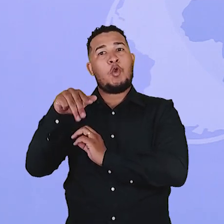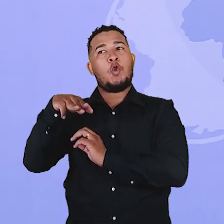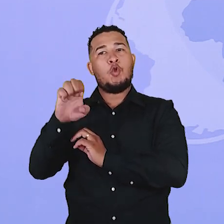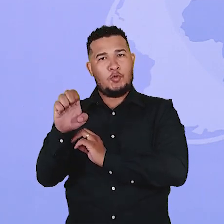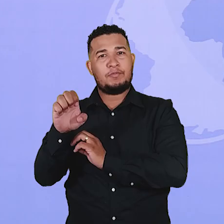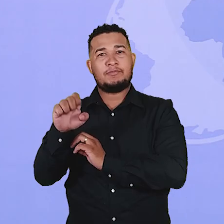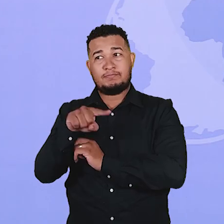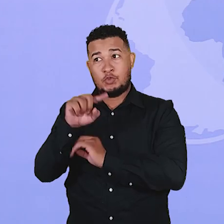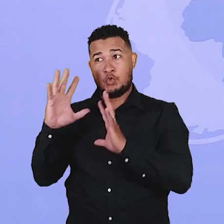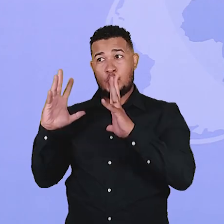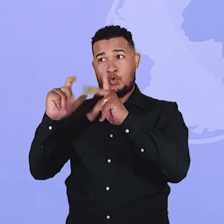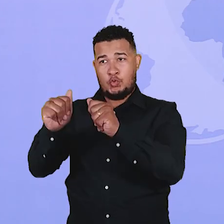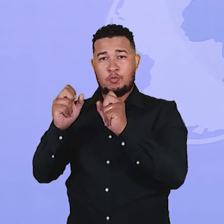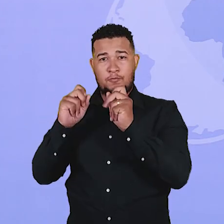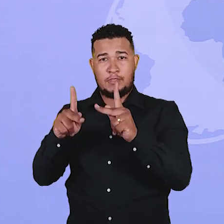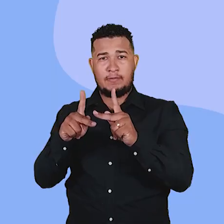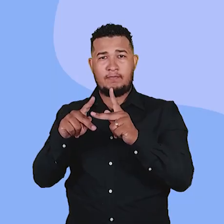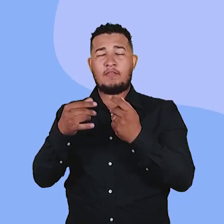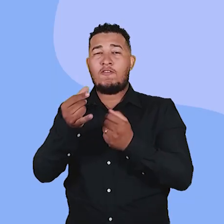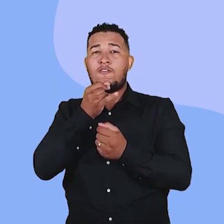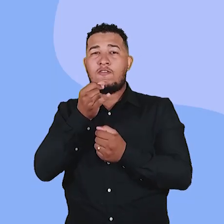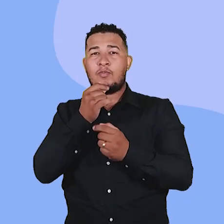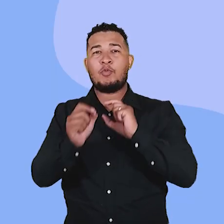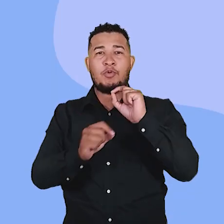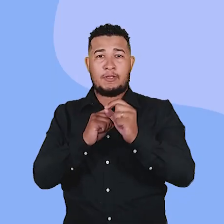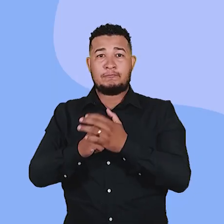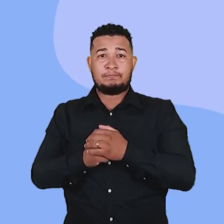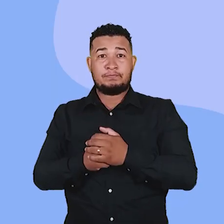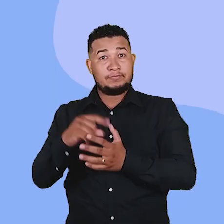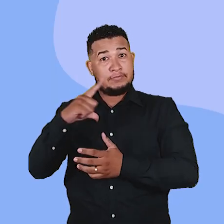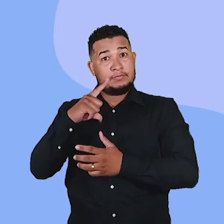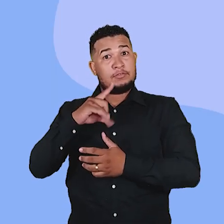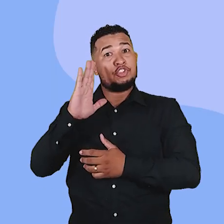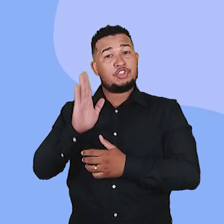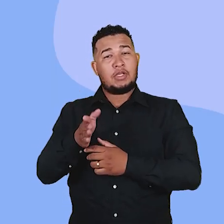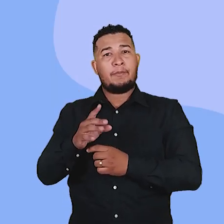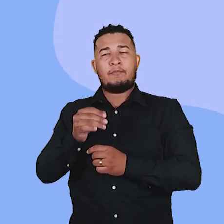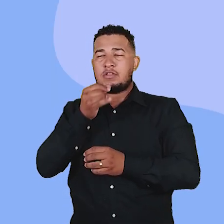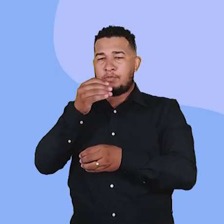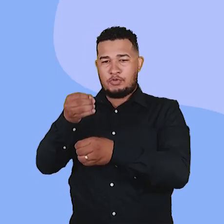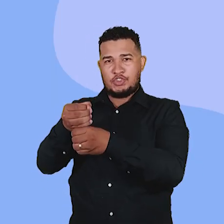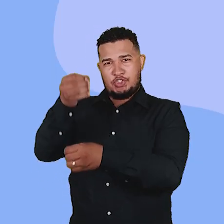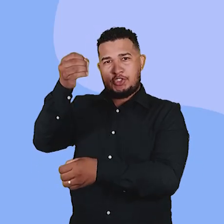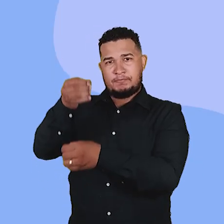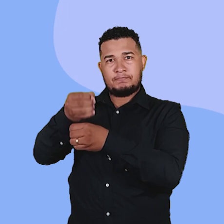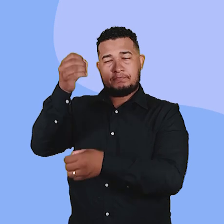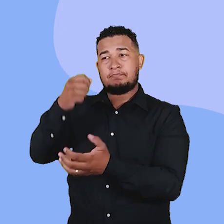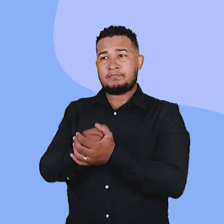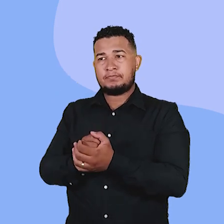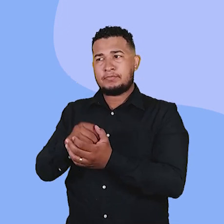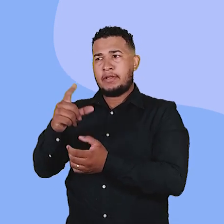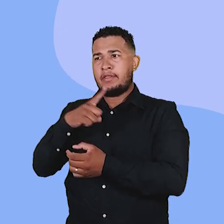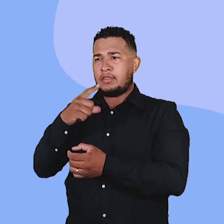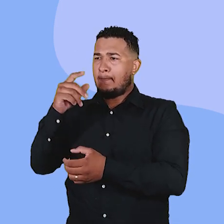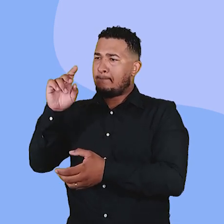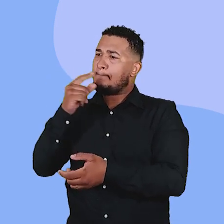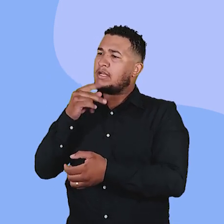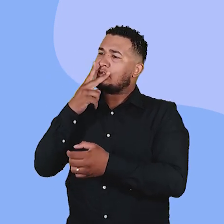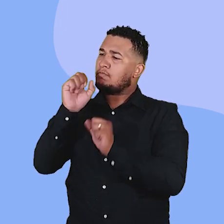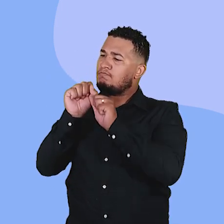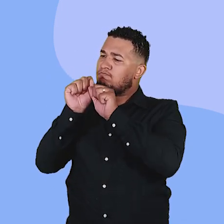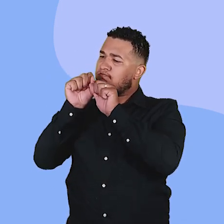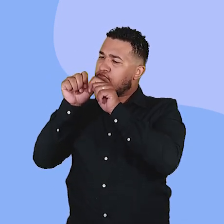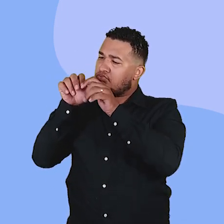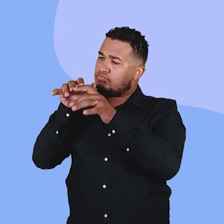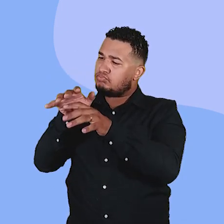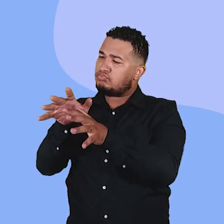recipiente. Tranquilo? Então aqui no nosso exemplo, eu tenho aqui um cilindro, ele assume todo o volume daquele